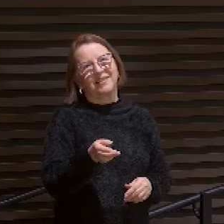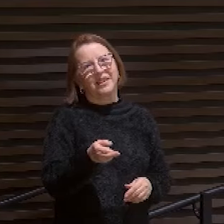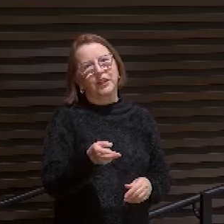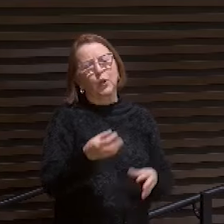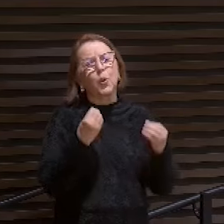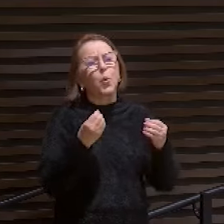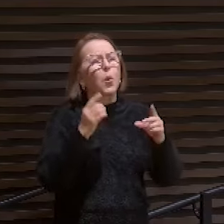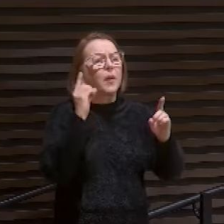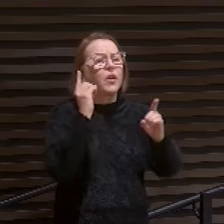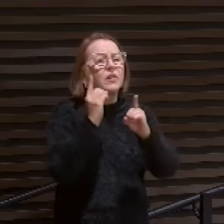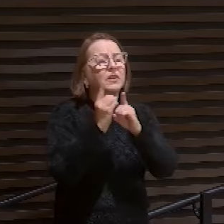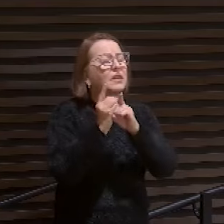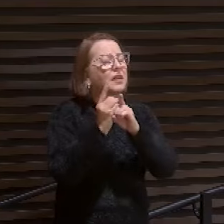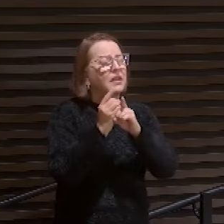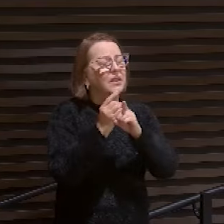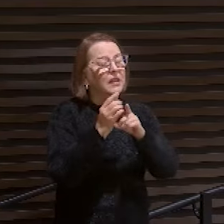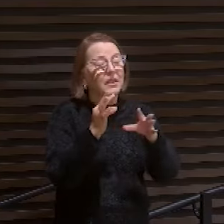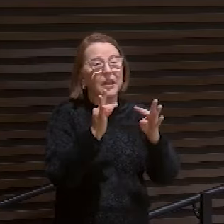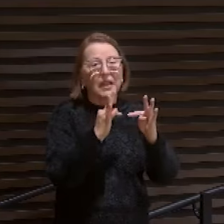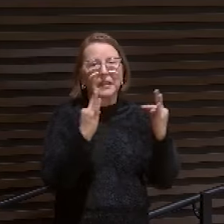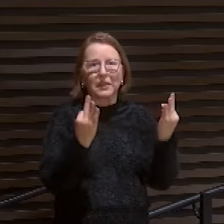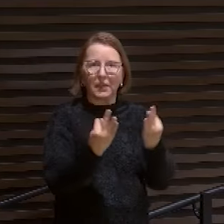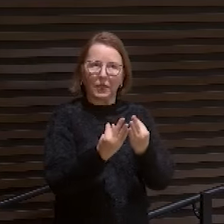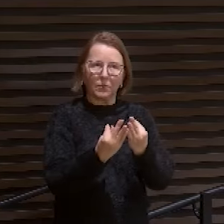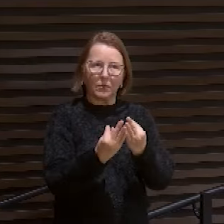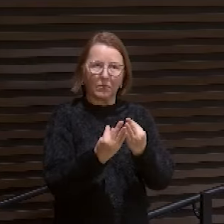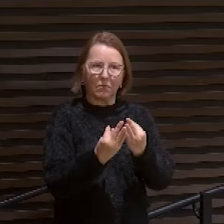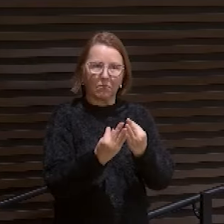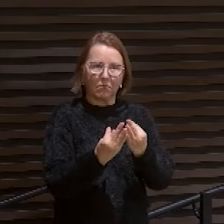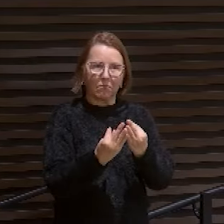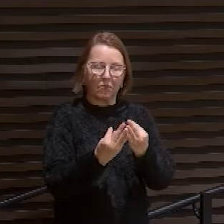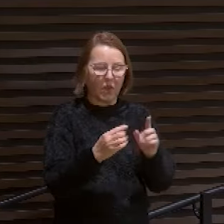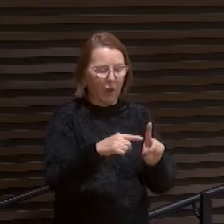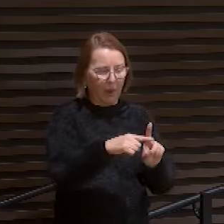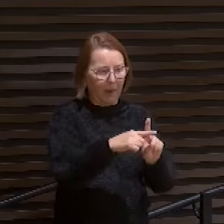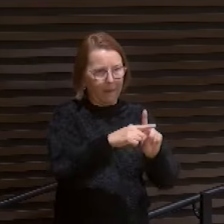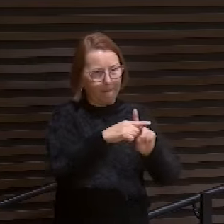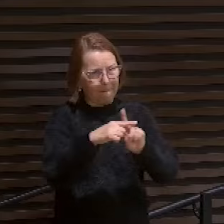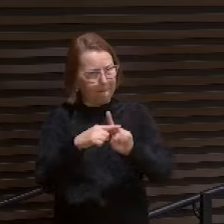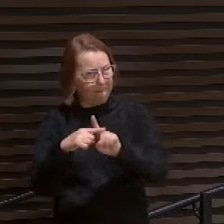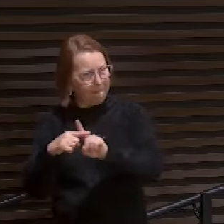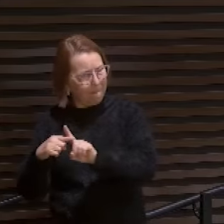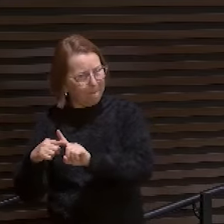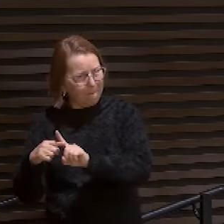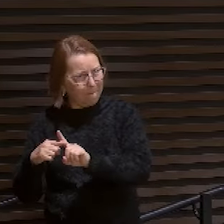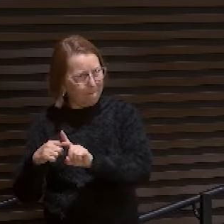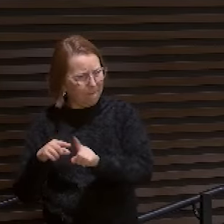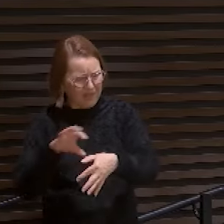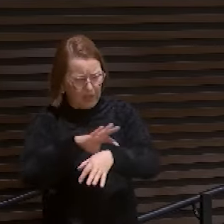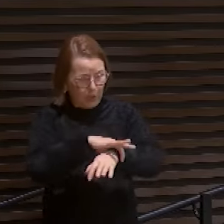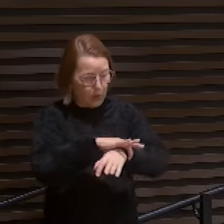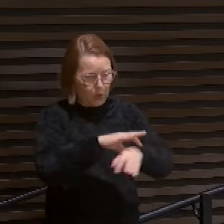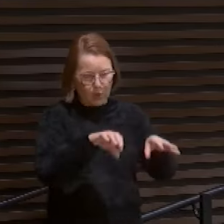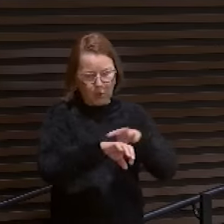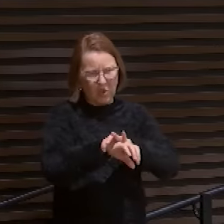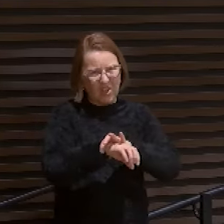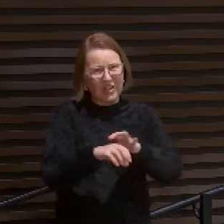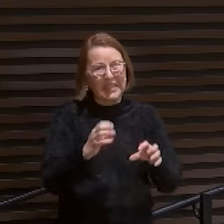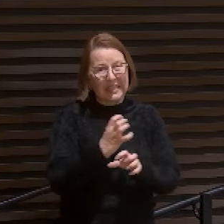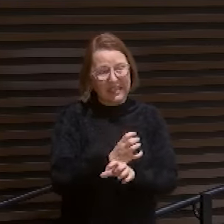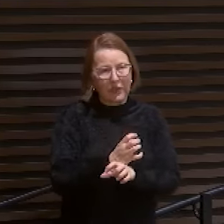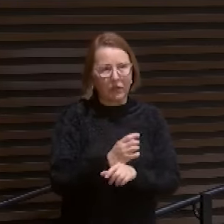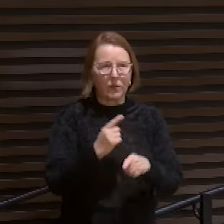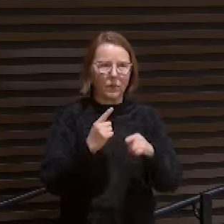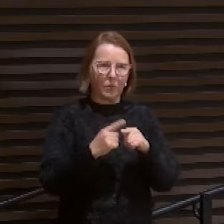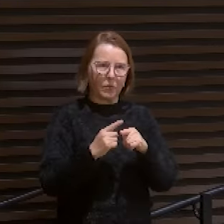foram achadas as tribos? Nos cemitérios, ossos secos. Porque judeu